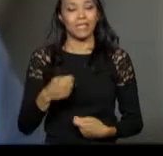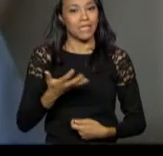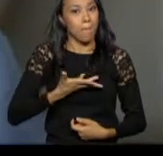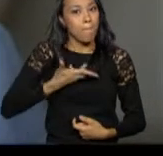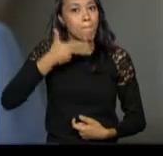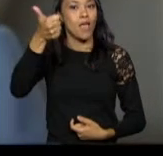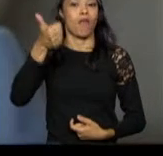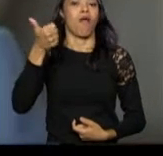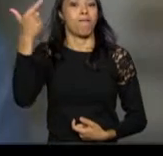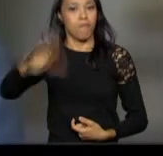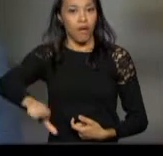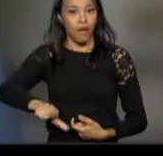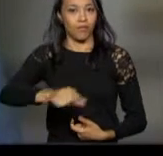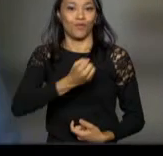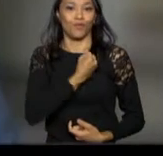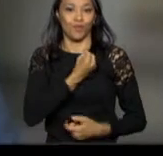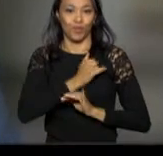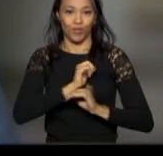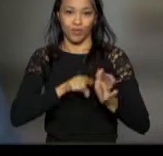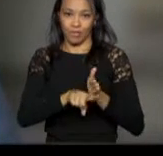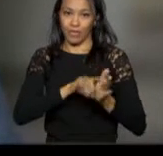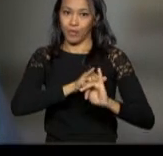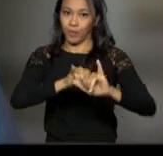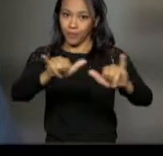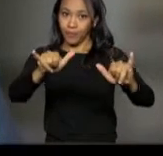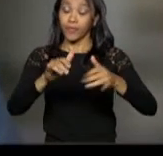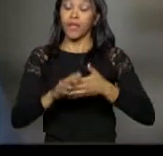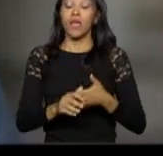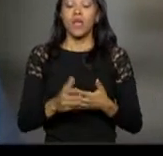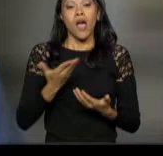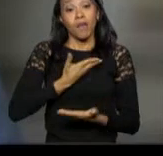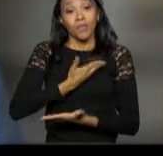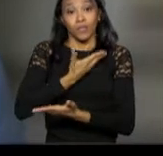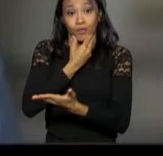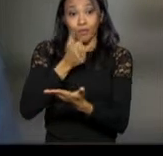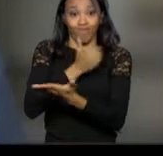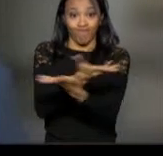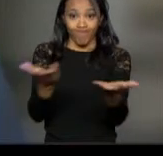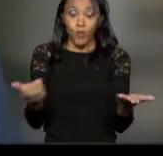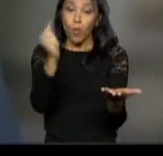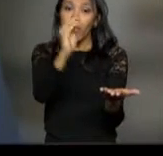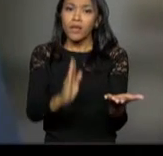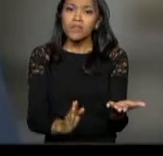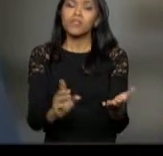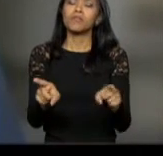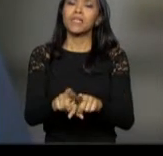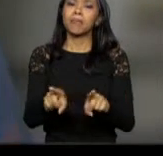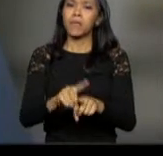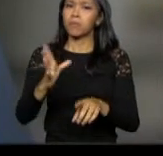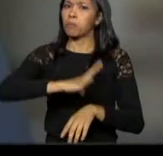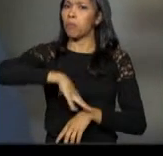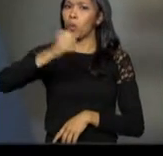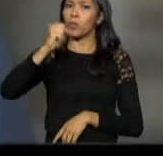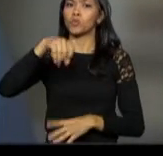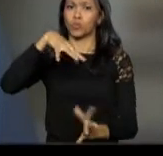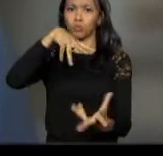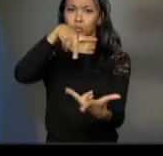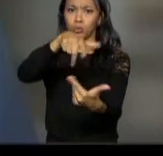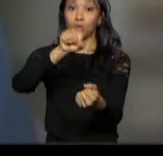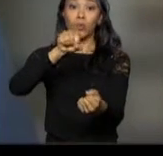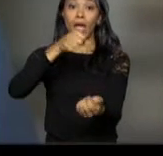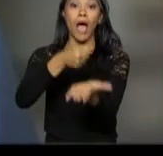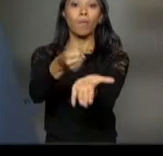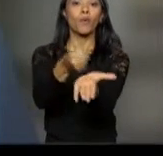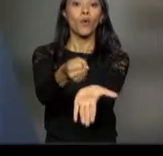melhorar muito mais. Minhas amigas e meus amigos, o Brasil também se destaca no mundo no apoio